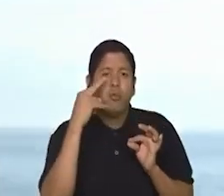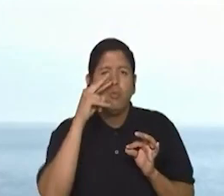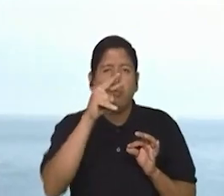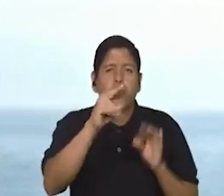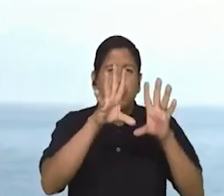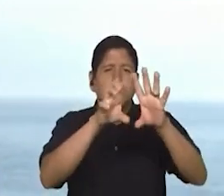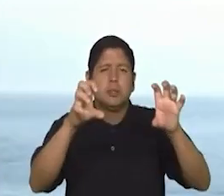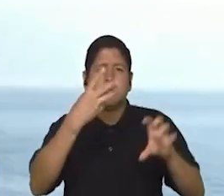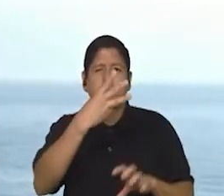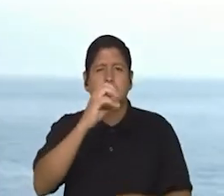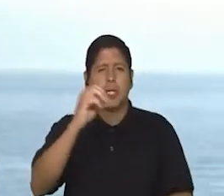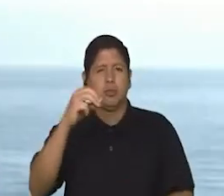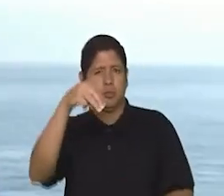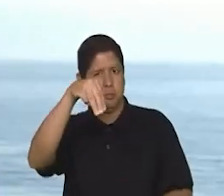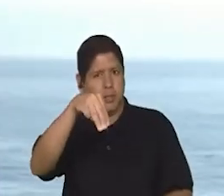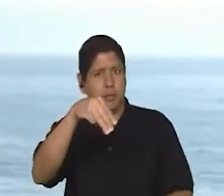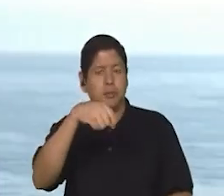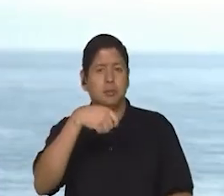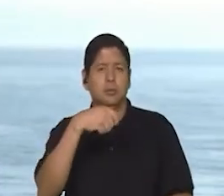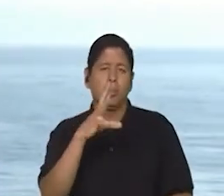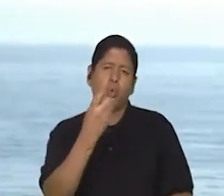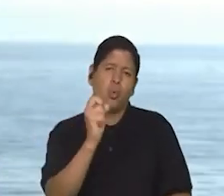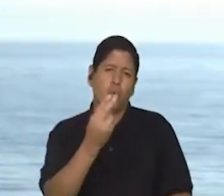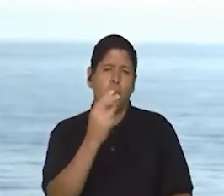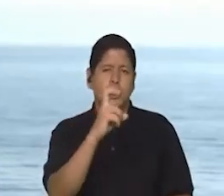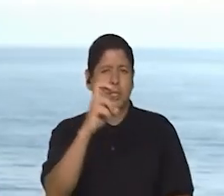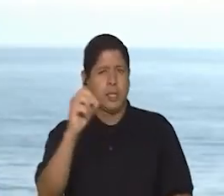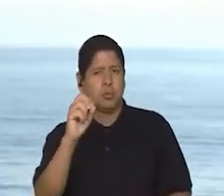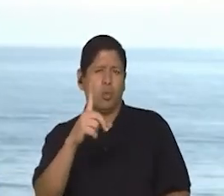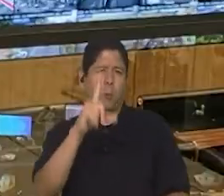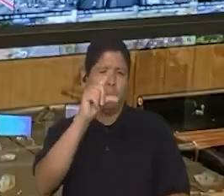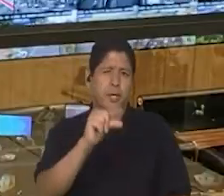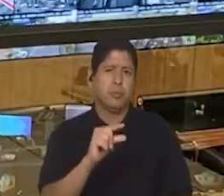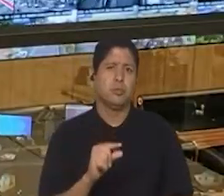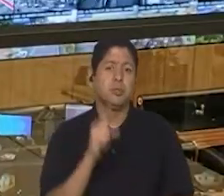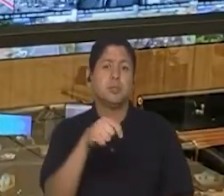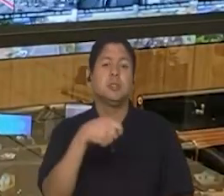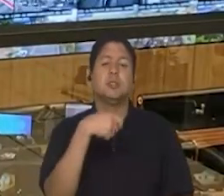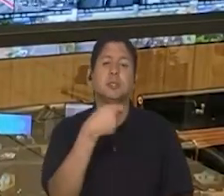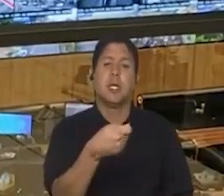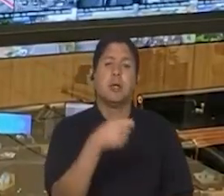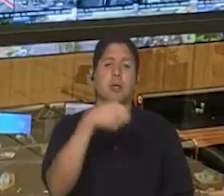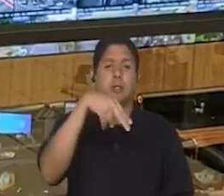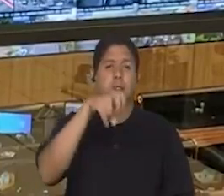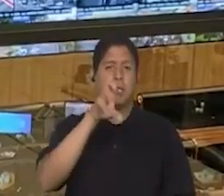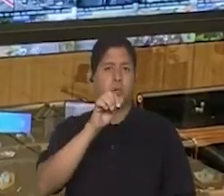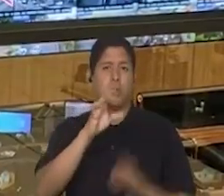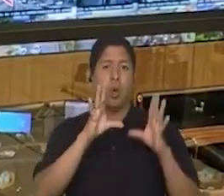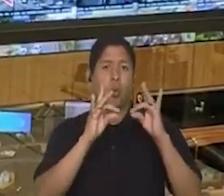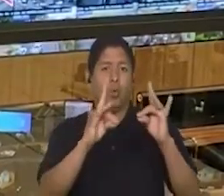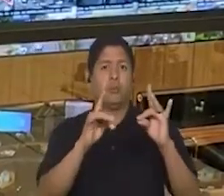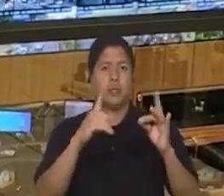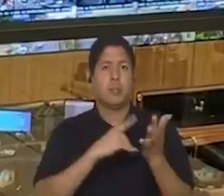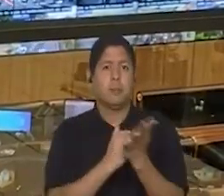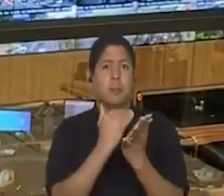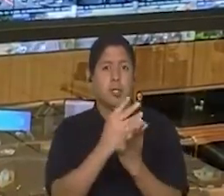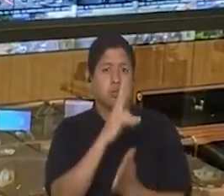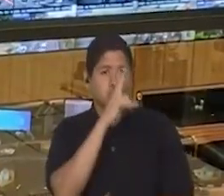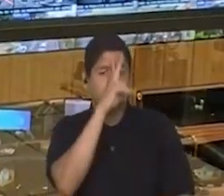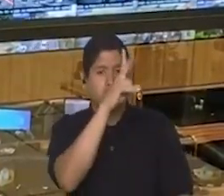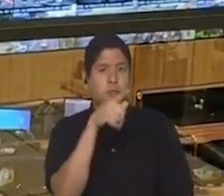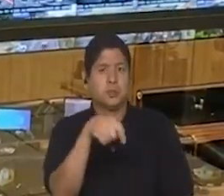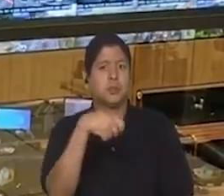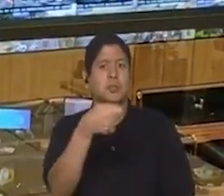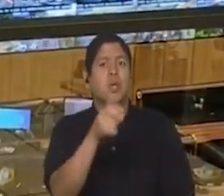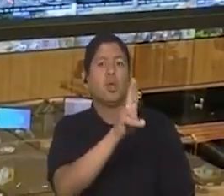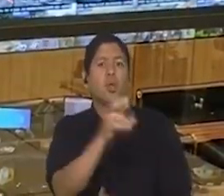com 300 metros, ou 500 metros, ou até menos que isso, a gente diz que essa névoa úmida ela já está mais severa e ela